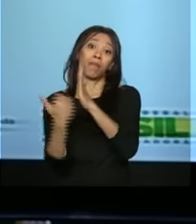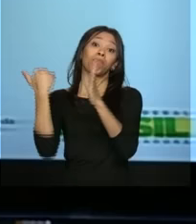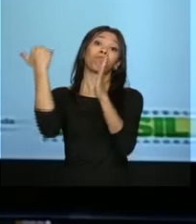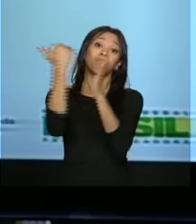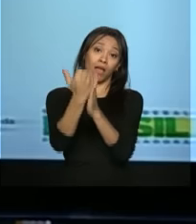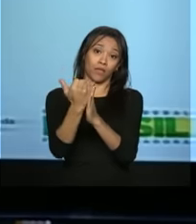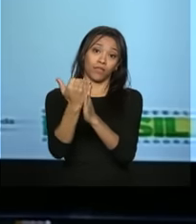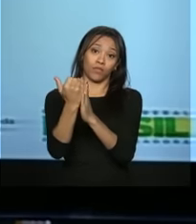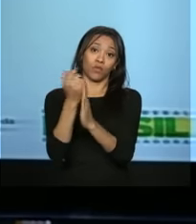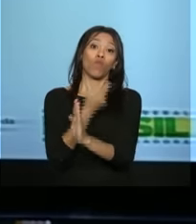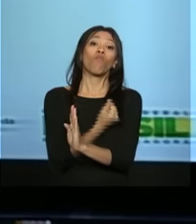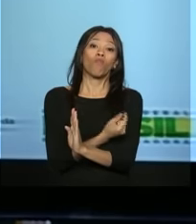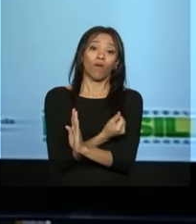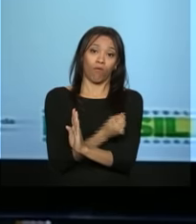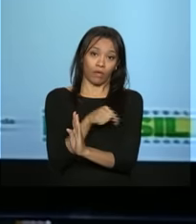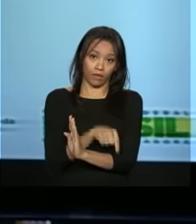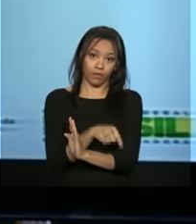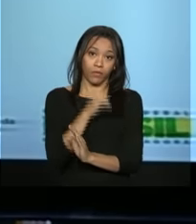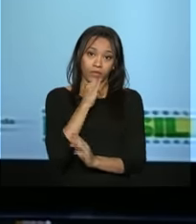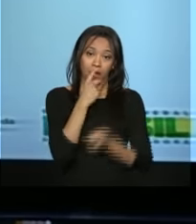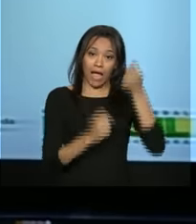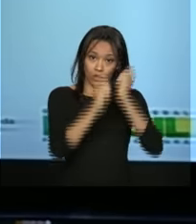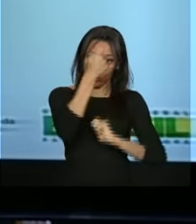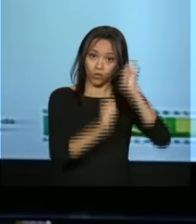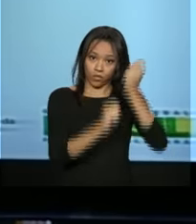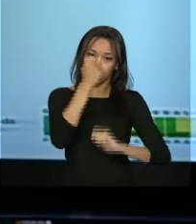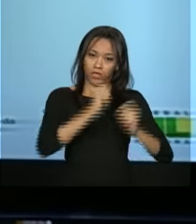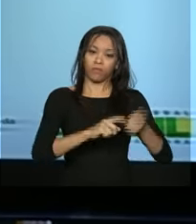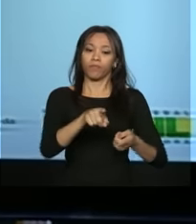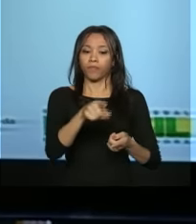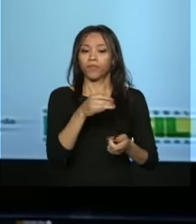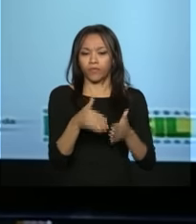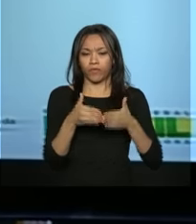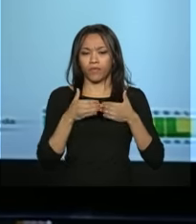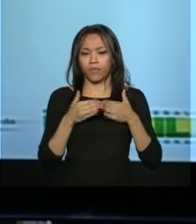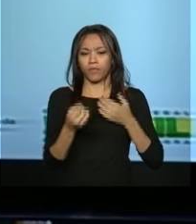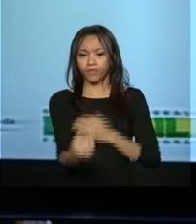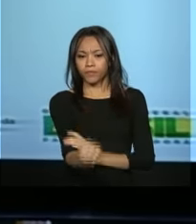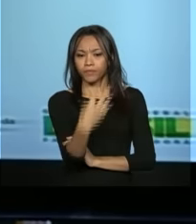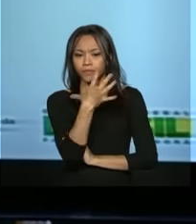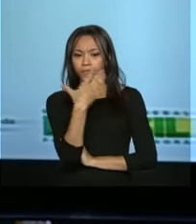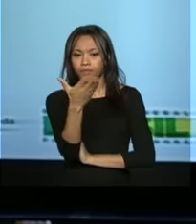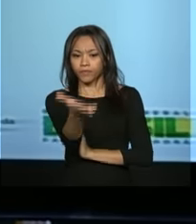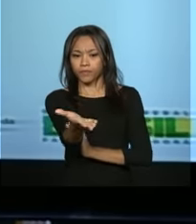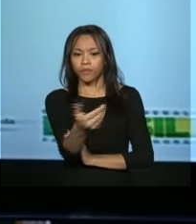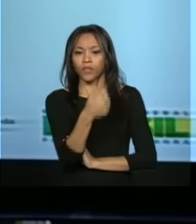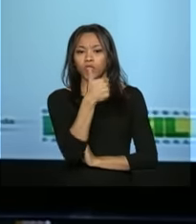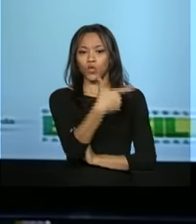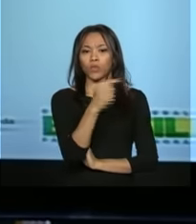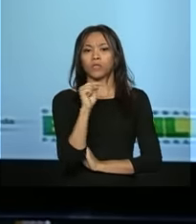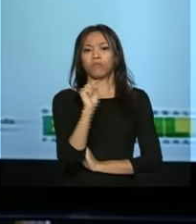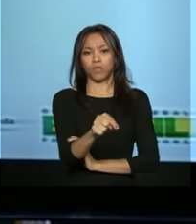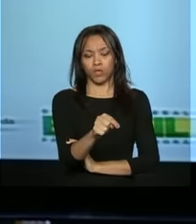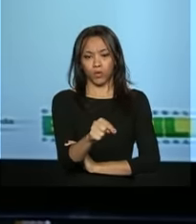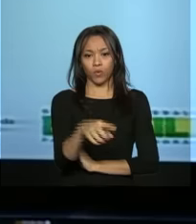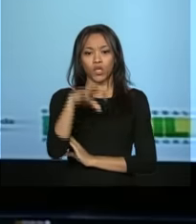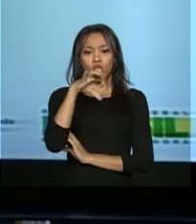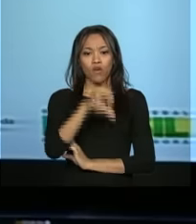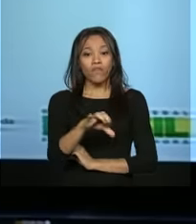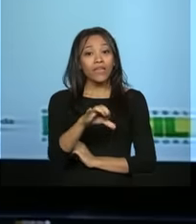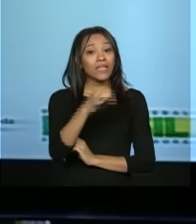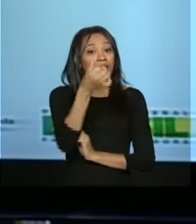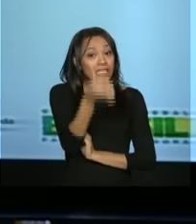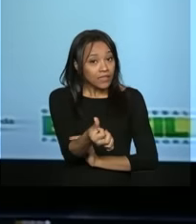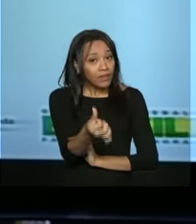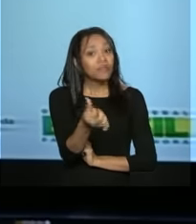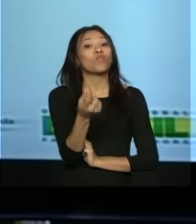Inicial Então olha lá a indústria produz por favor o primeiro Tá certo por 296 em média